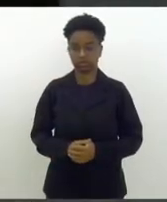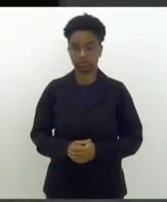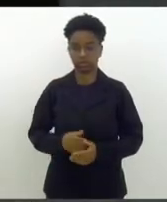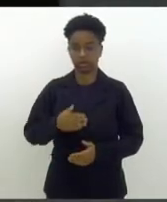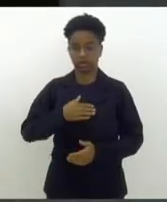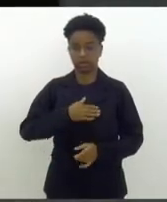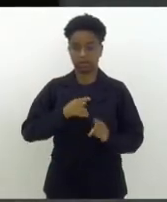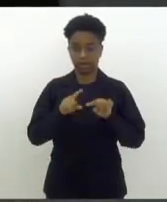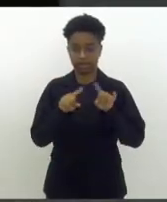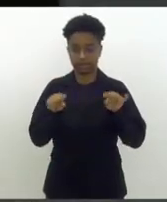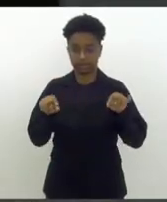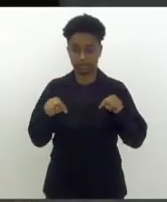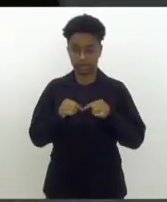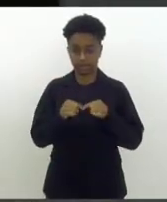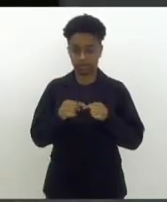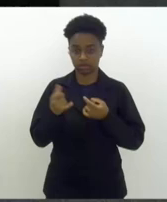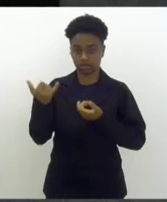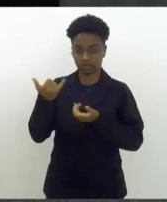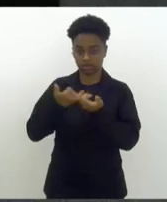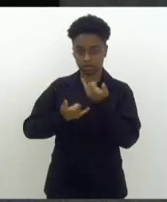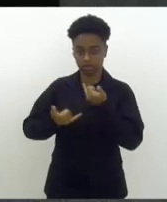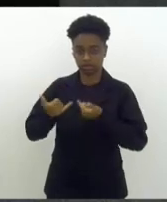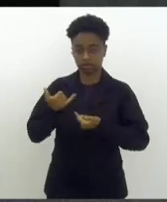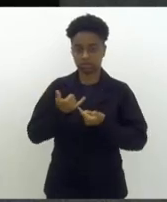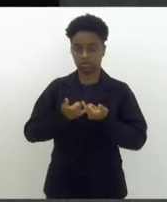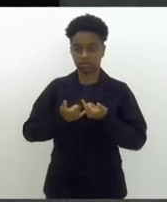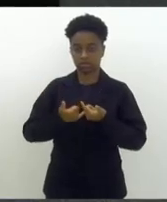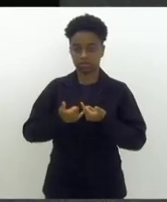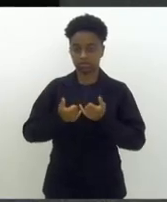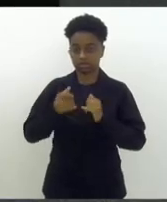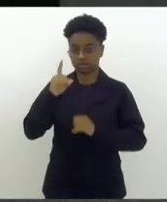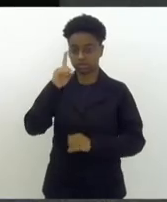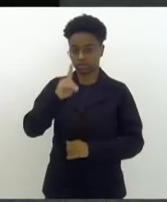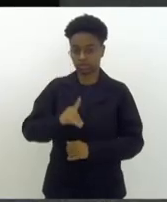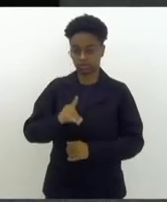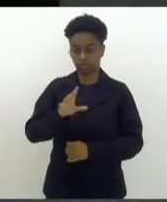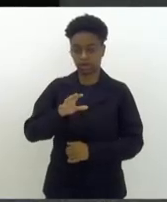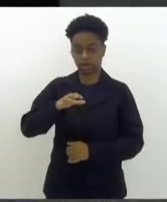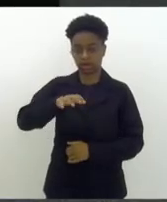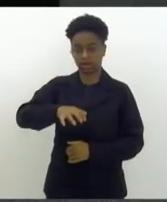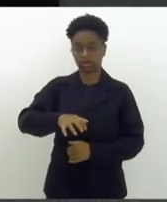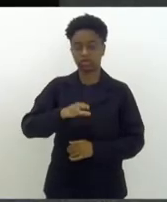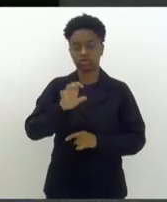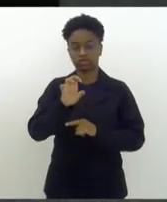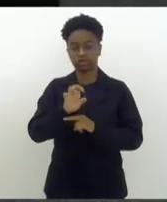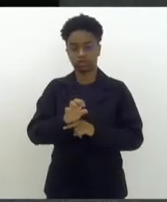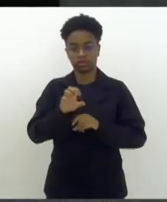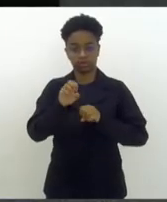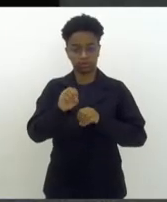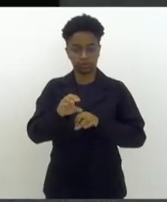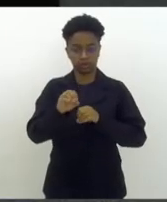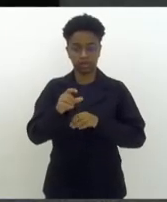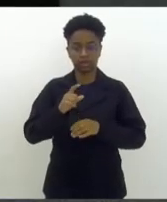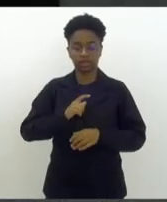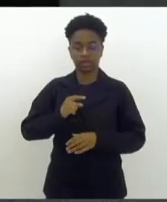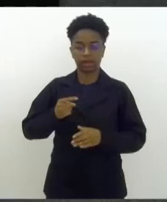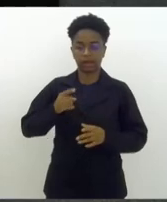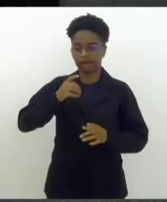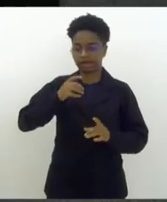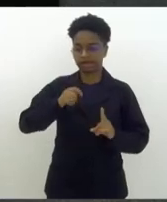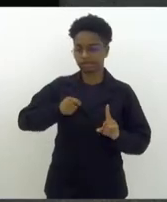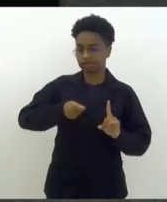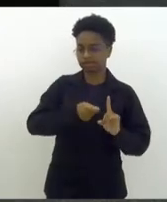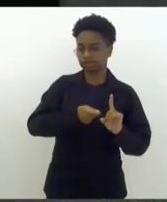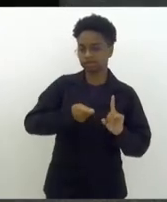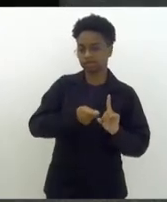no meu gabinete a notícia de que diretores da rede estadual de educação tem recebido constantes ameaças de